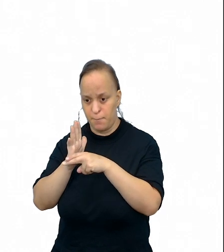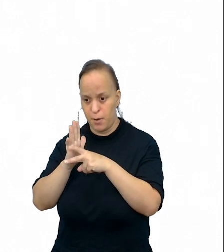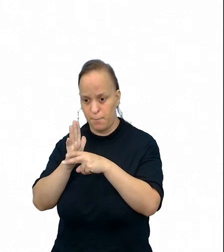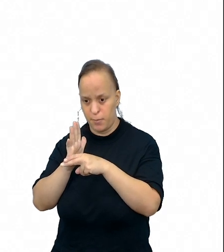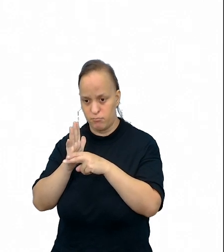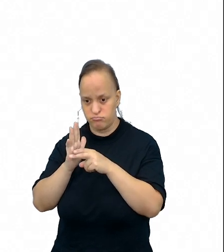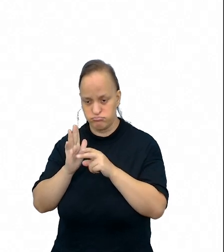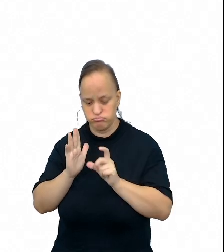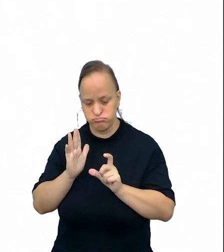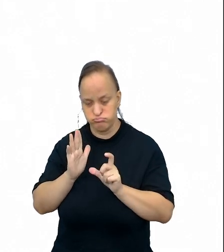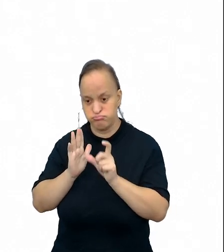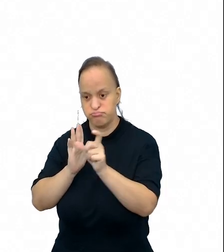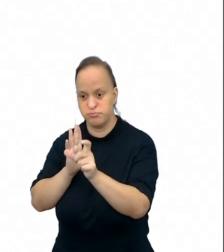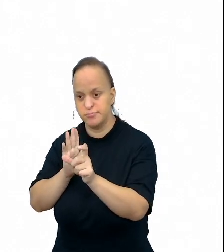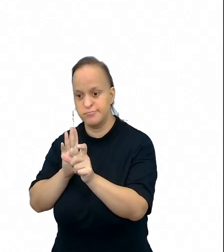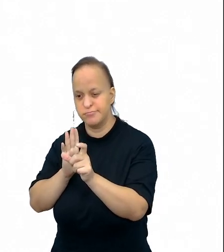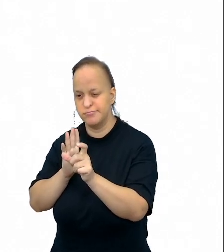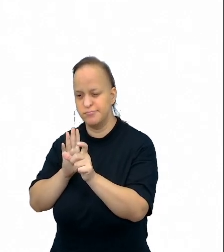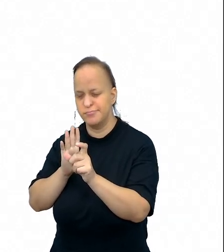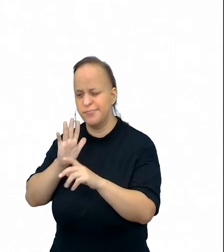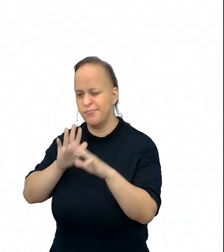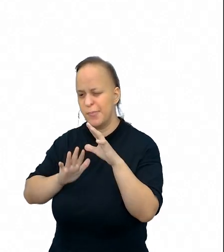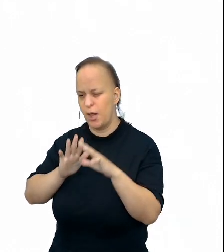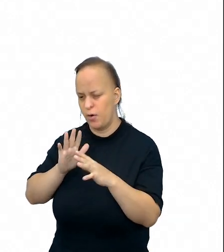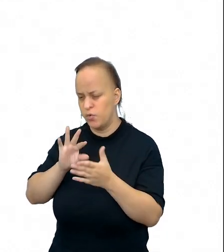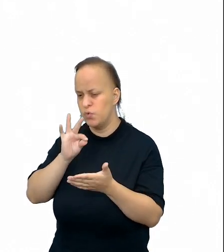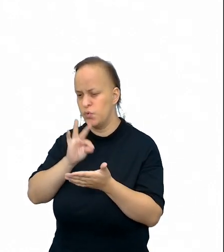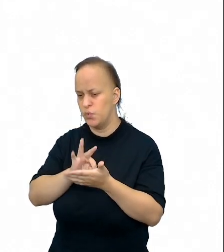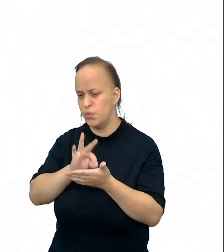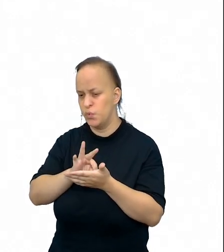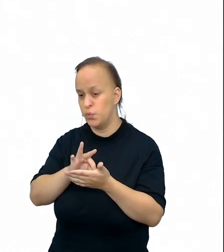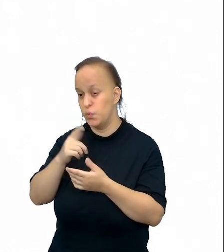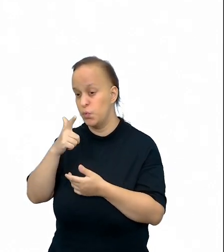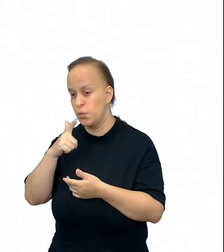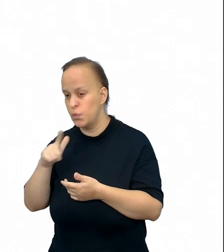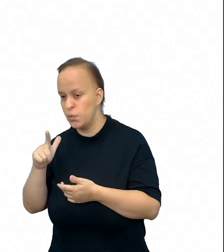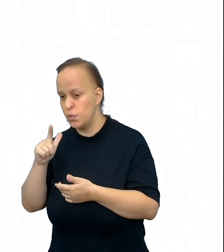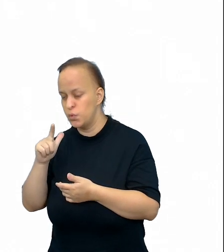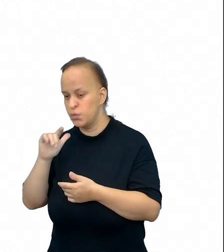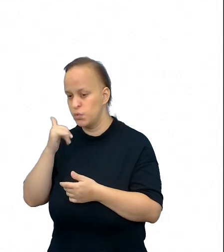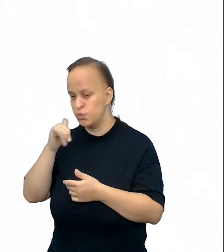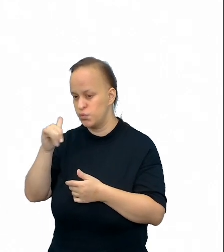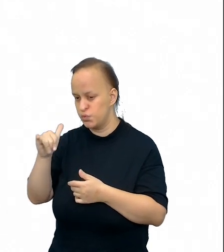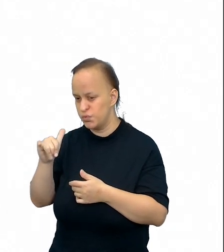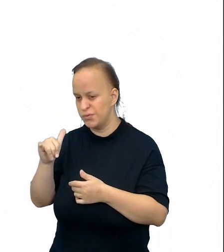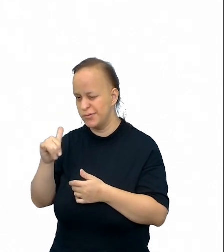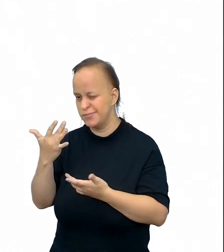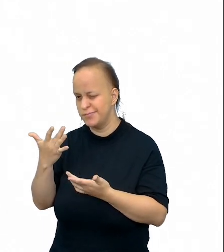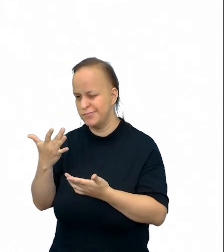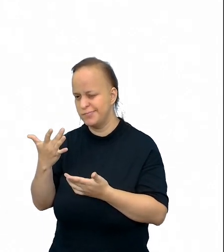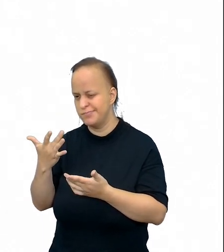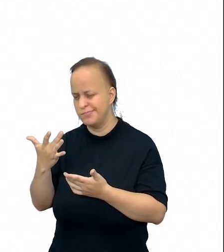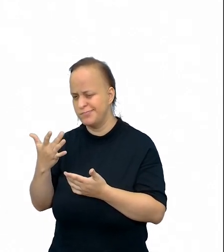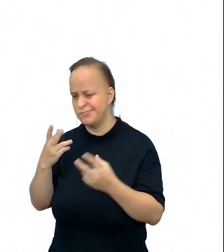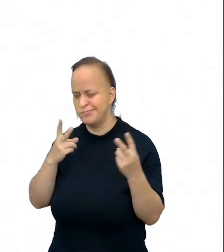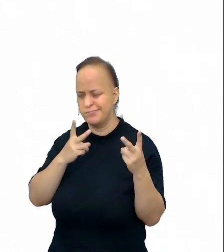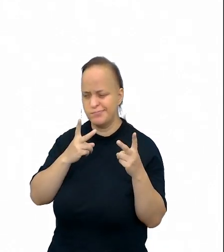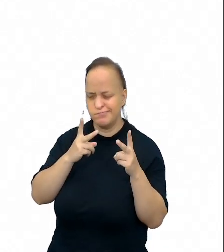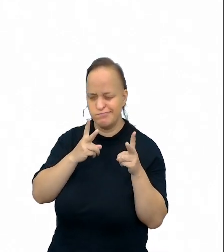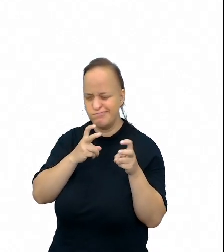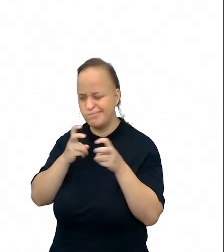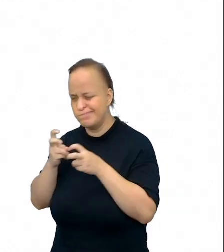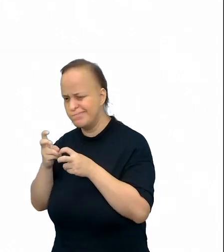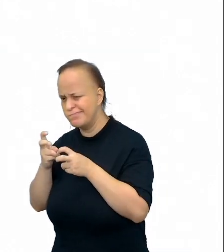vida real e outros são textos literários, e eles precisam reconhecer, né, o que é mundo real e o